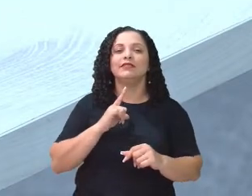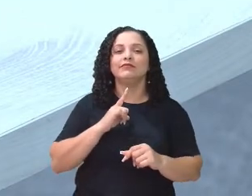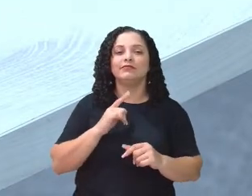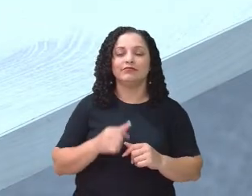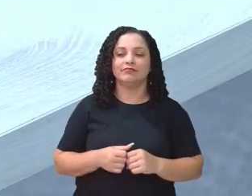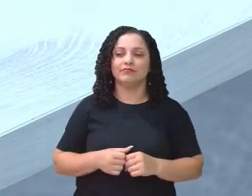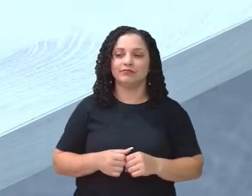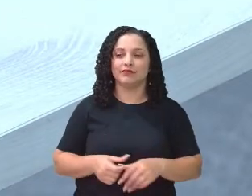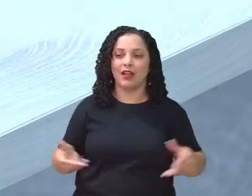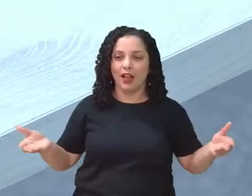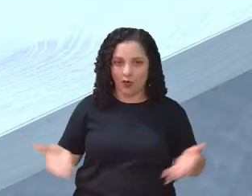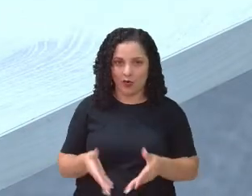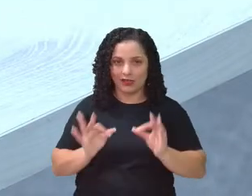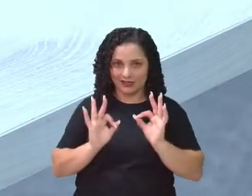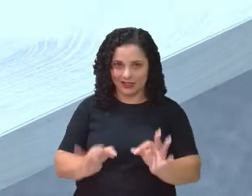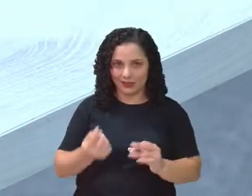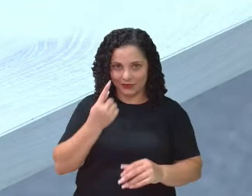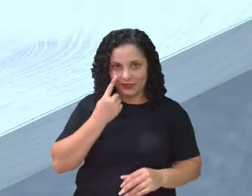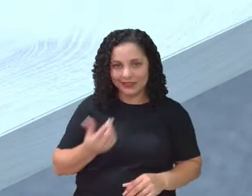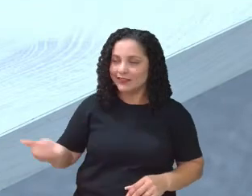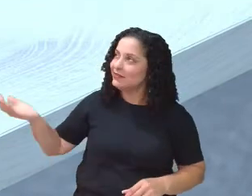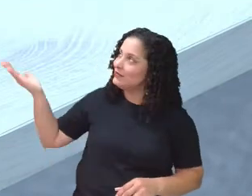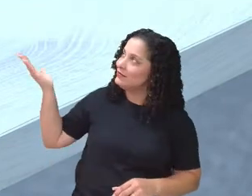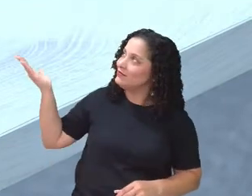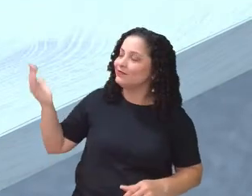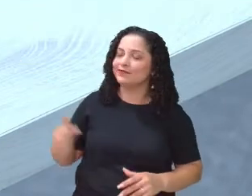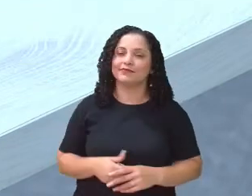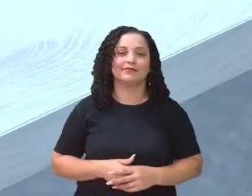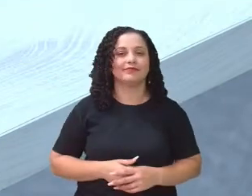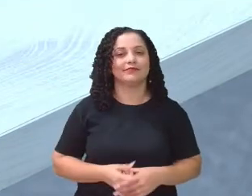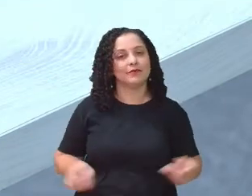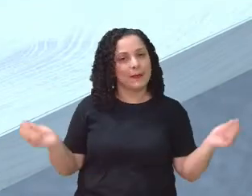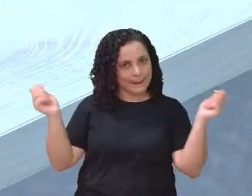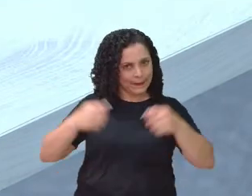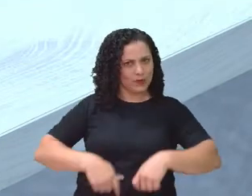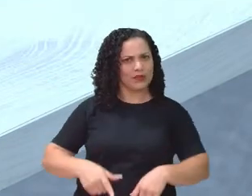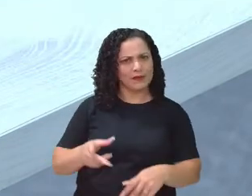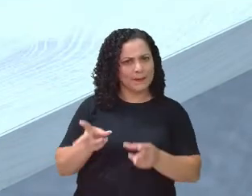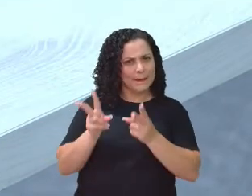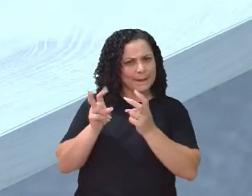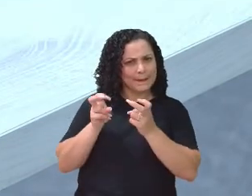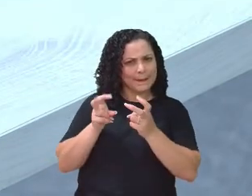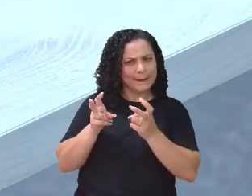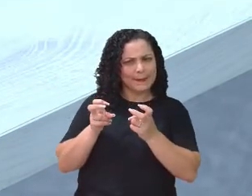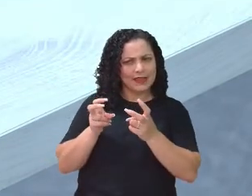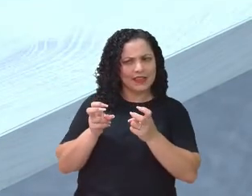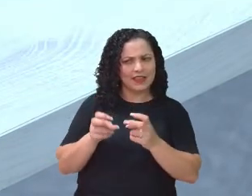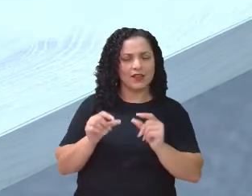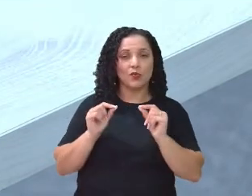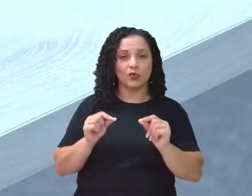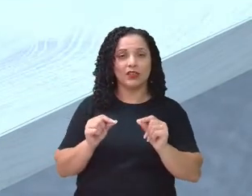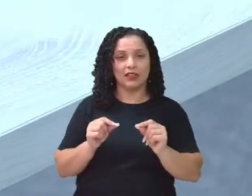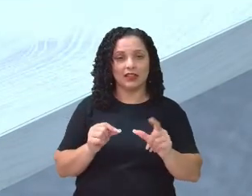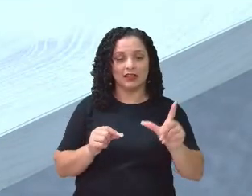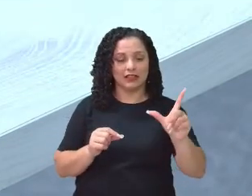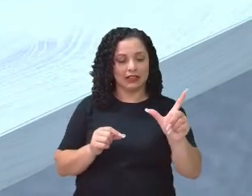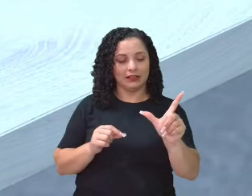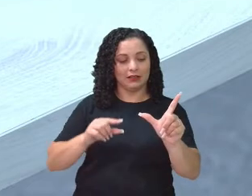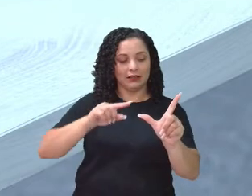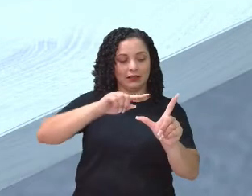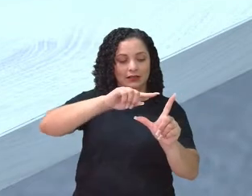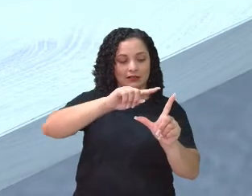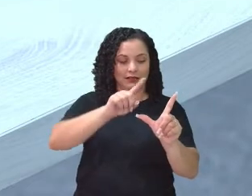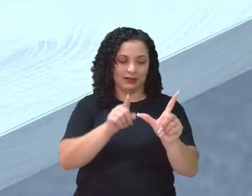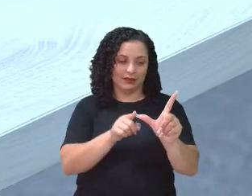tá alinhadinho aqui, bonitinho, certo? Pode notar que o ângulo do pentágono ele passou. Então, eu